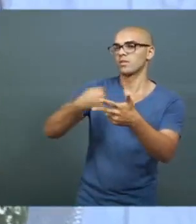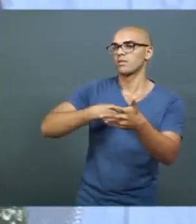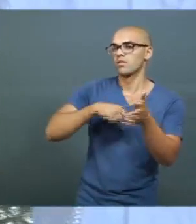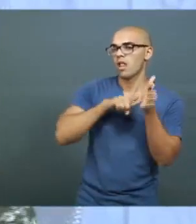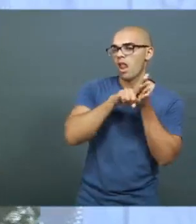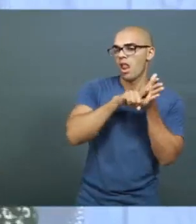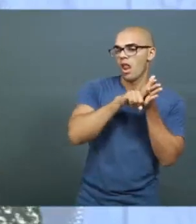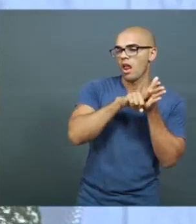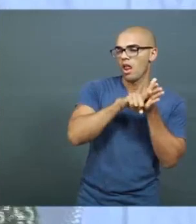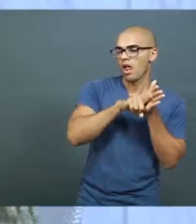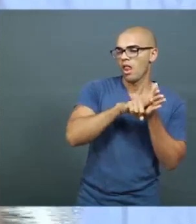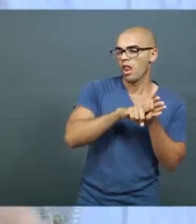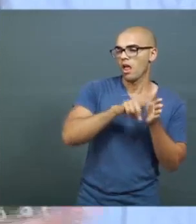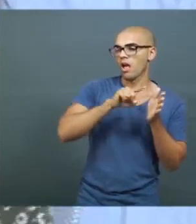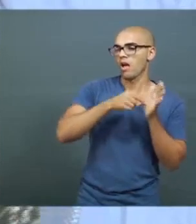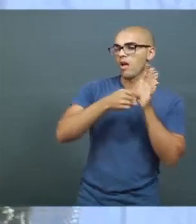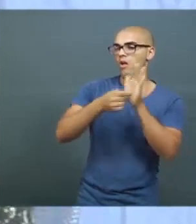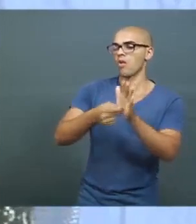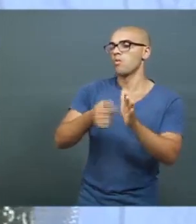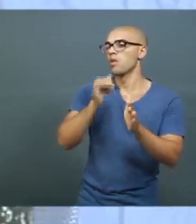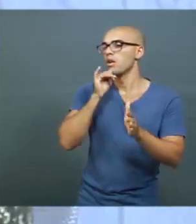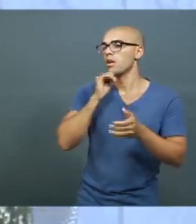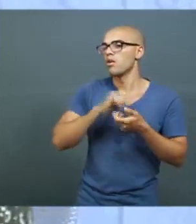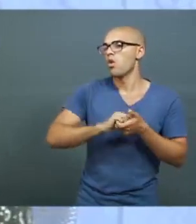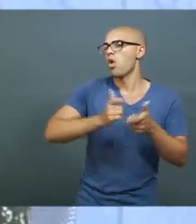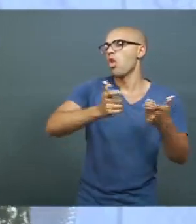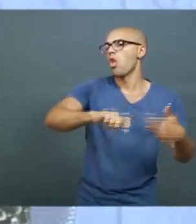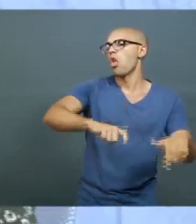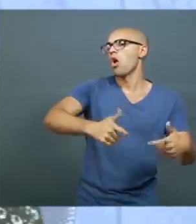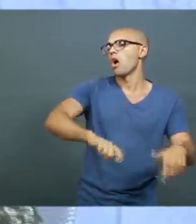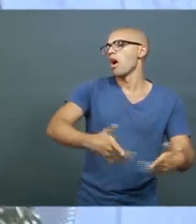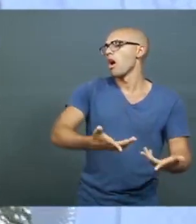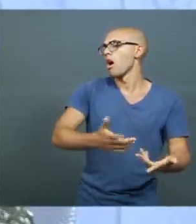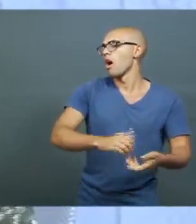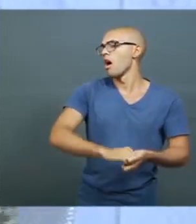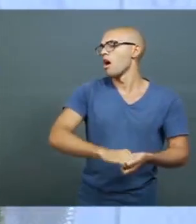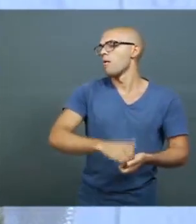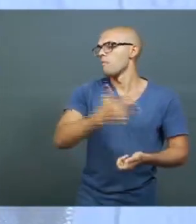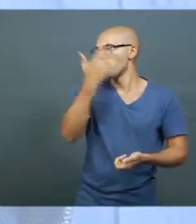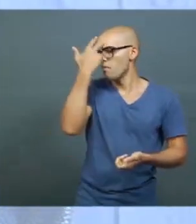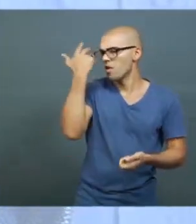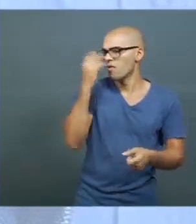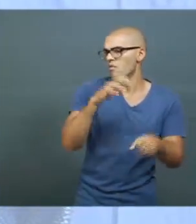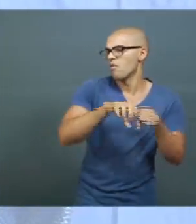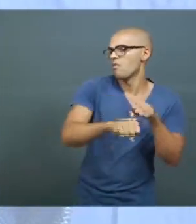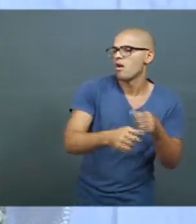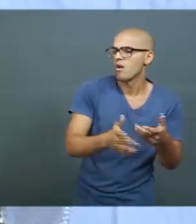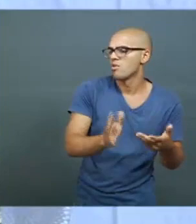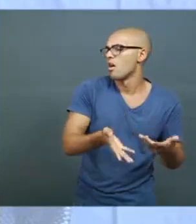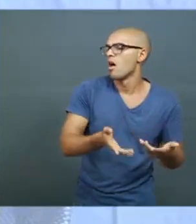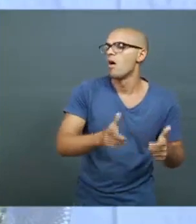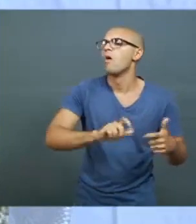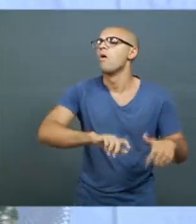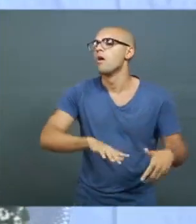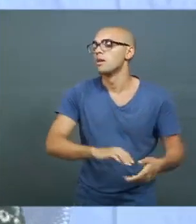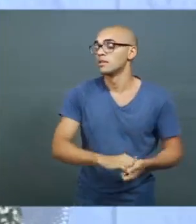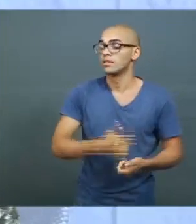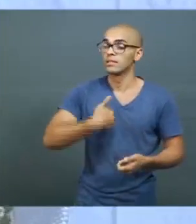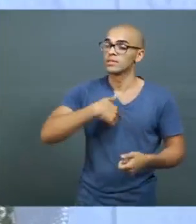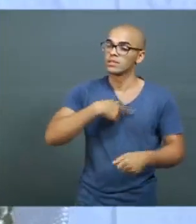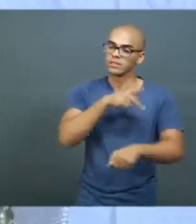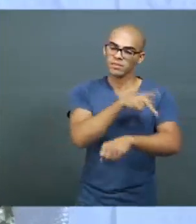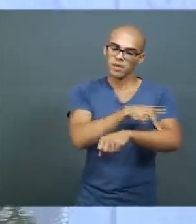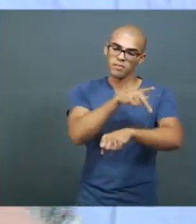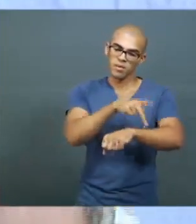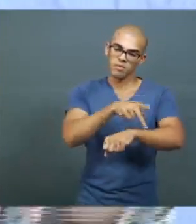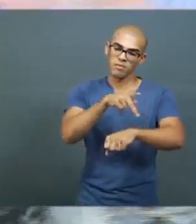né? Onde estão os egressos do curso, né? Geralmente a gente, quando refaz o nosso projeto político-pedagógico, a gente escreve,